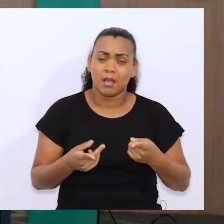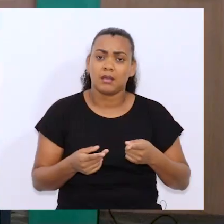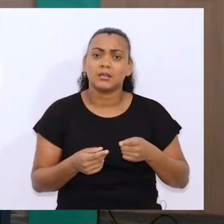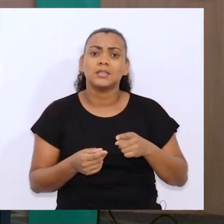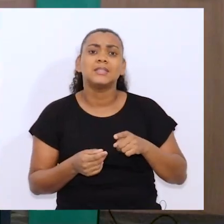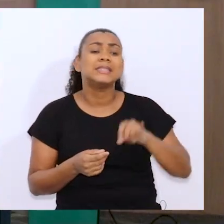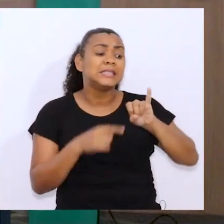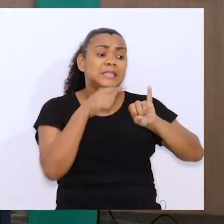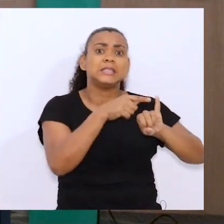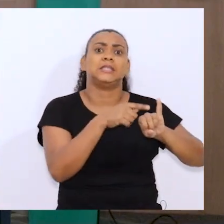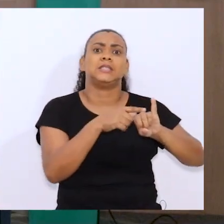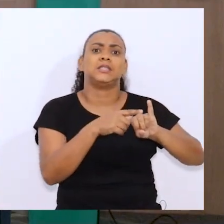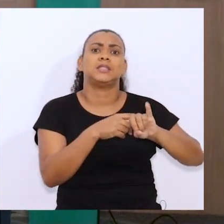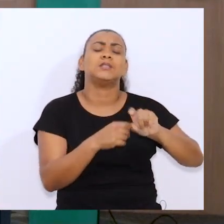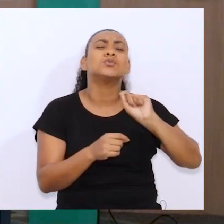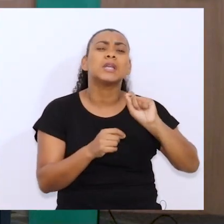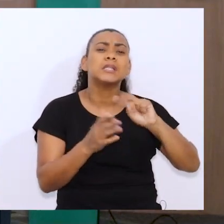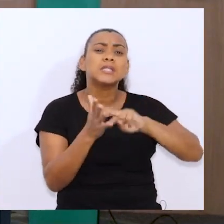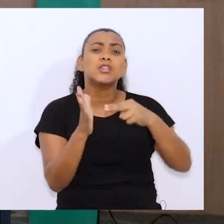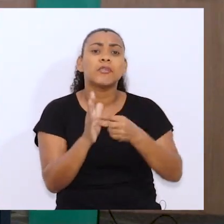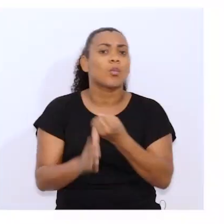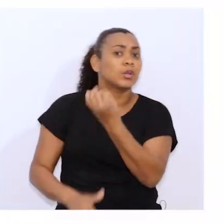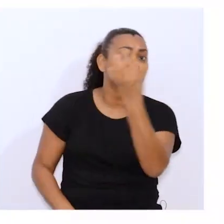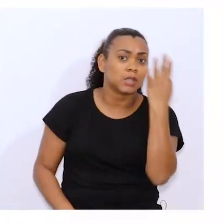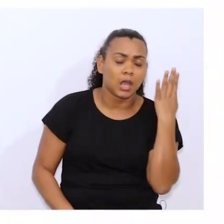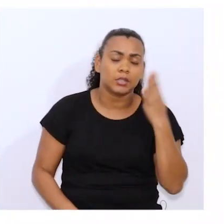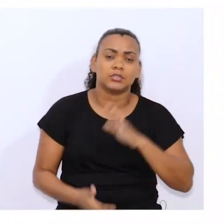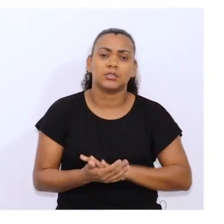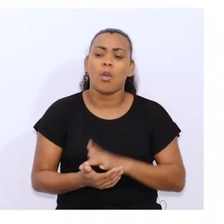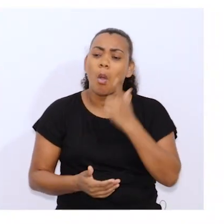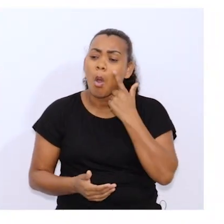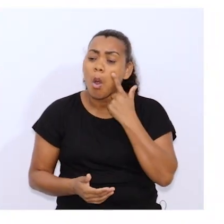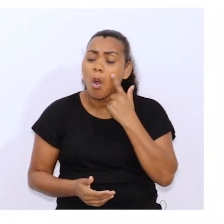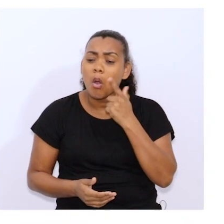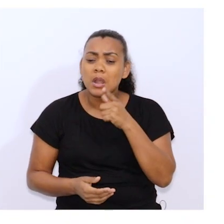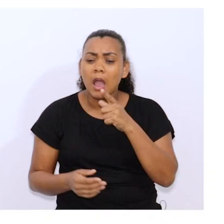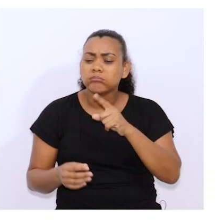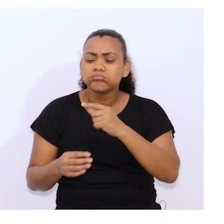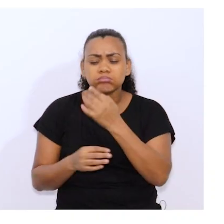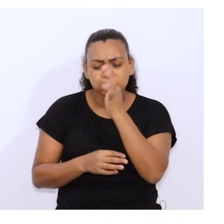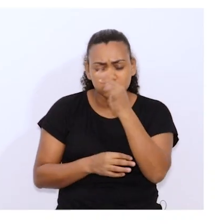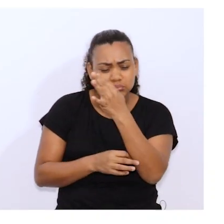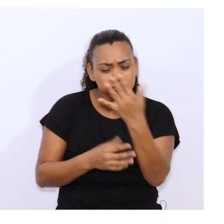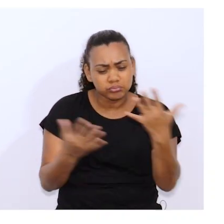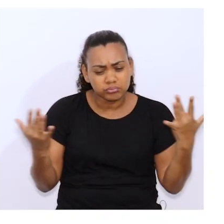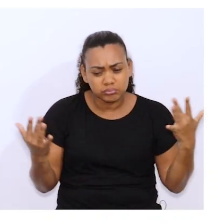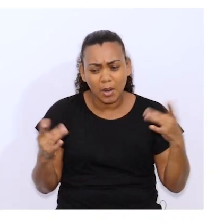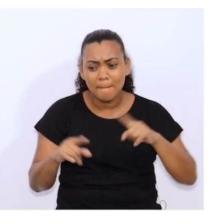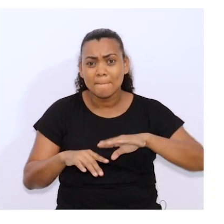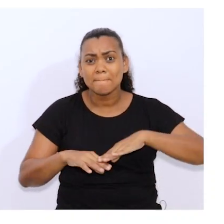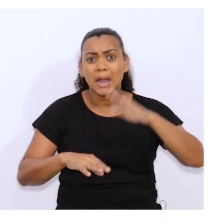está denotando o quê? Quantidade, como eu falei anteriormente. Olha que horta mais linda! Plantei